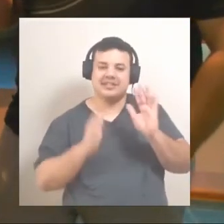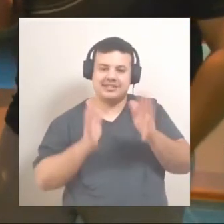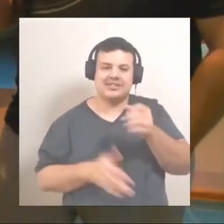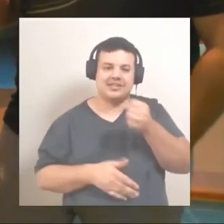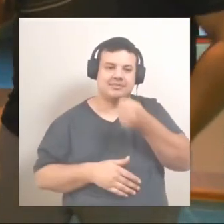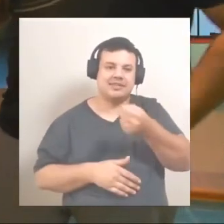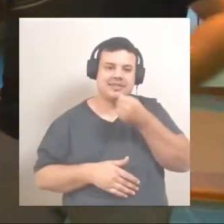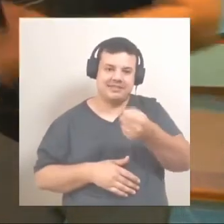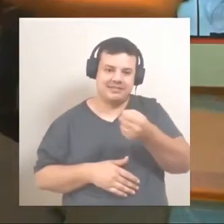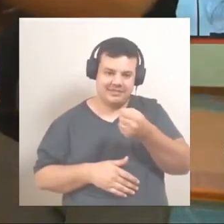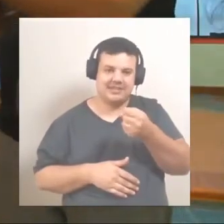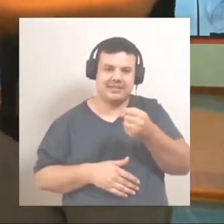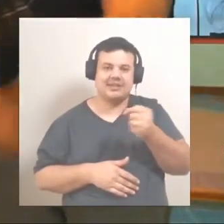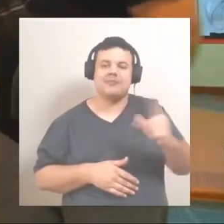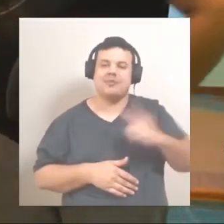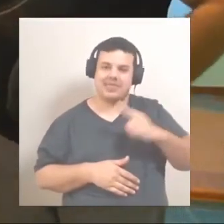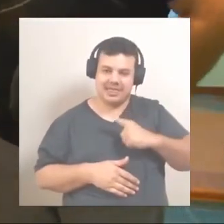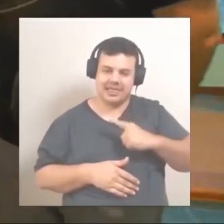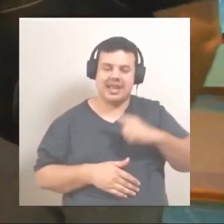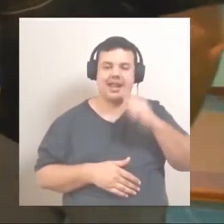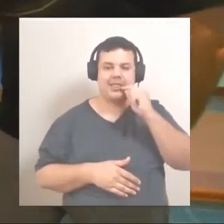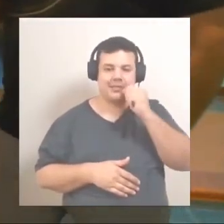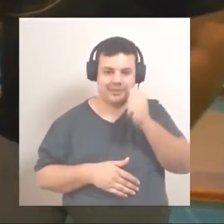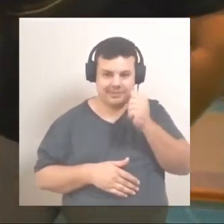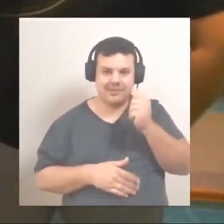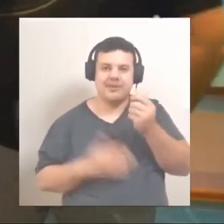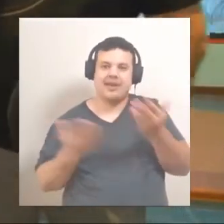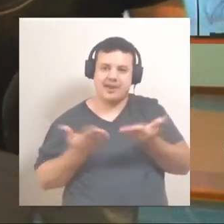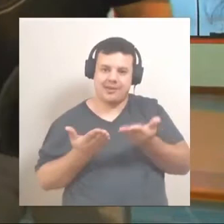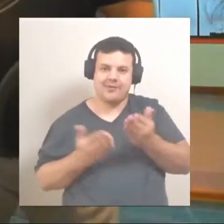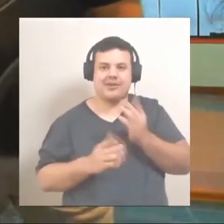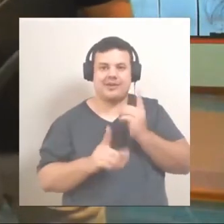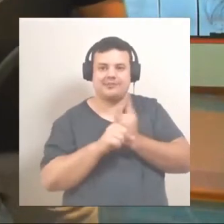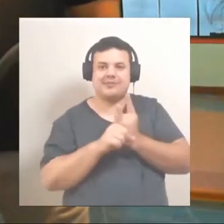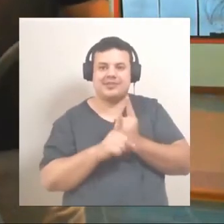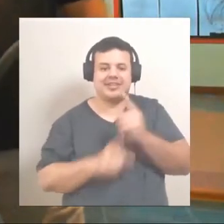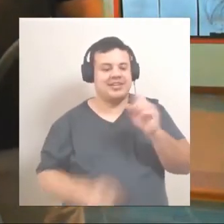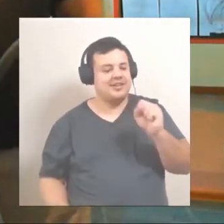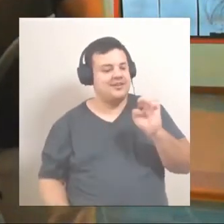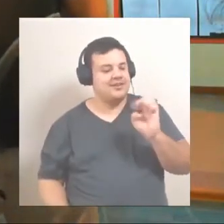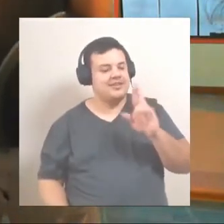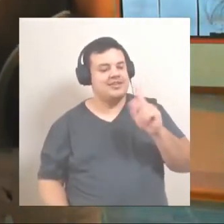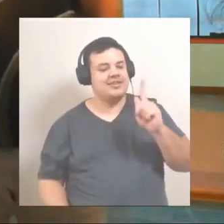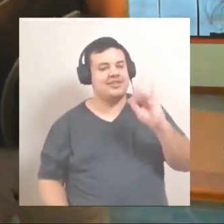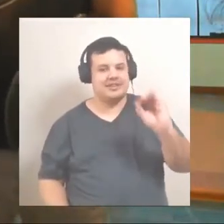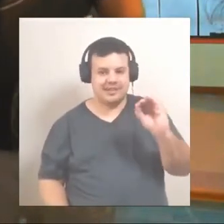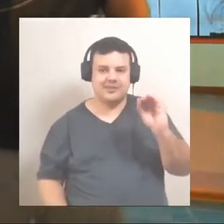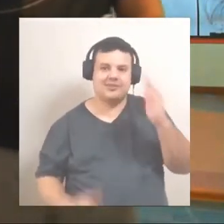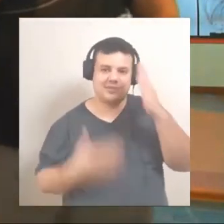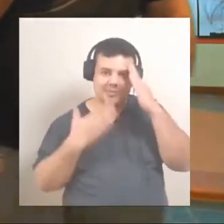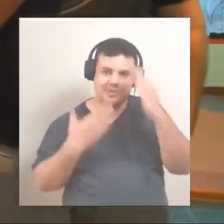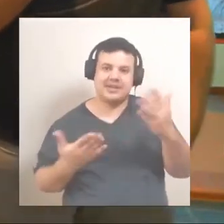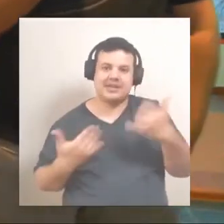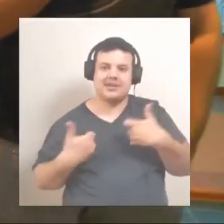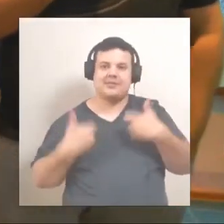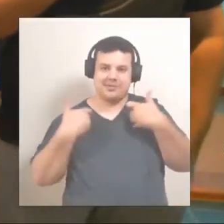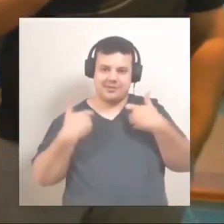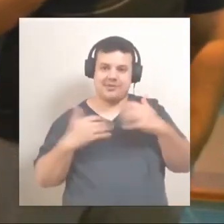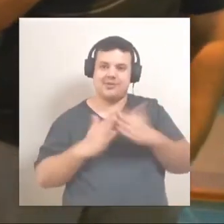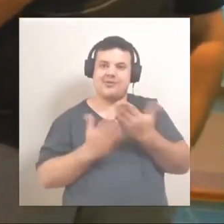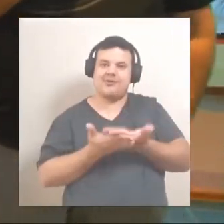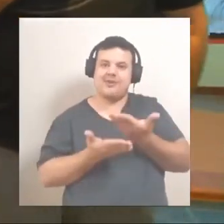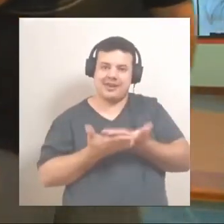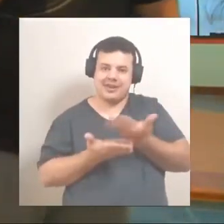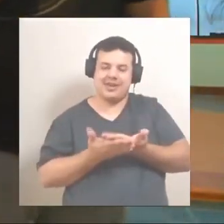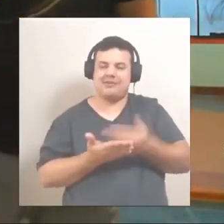Tem no Limão. Serginho conheci agora, subprefeito Sérgio. Obrigado pela presença de todos vocês. É uma honra, inclusive, estar aqui no colégio onde eu estudei a vida toda, o